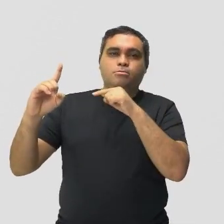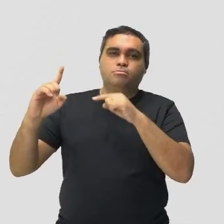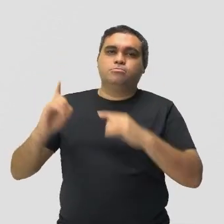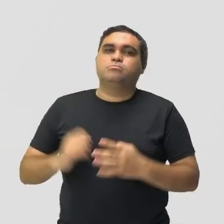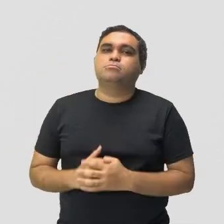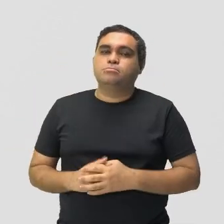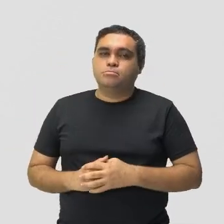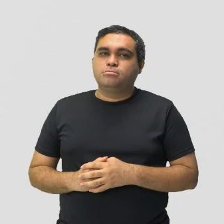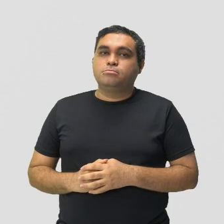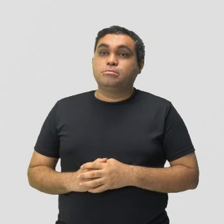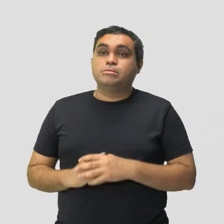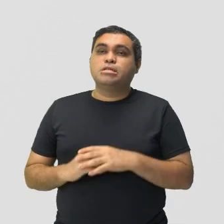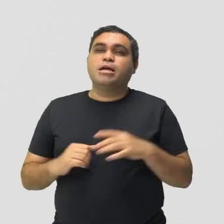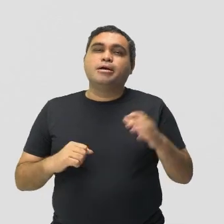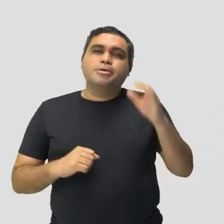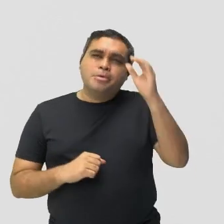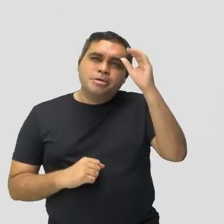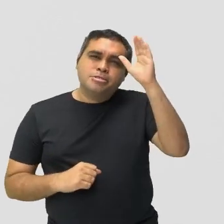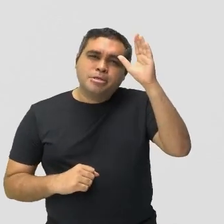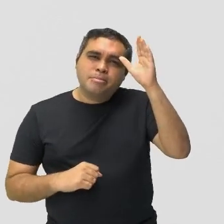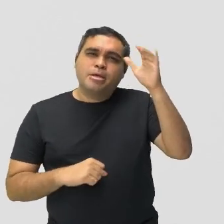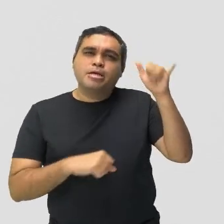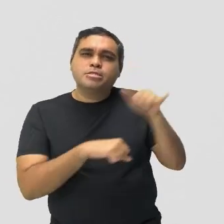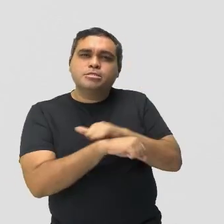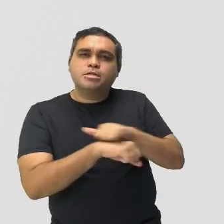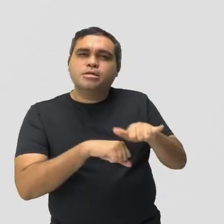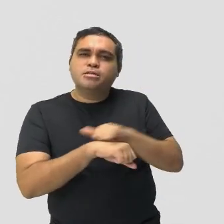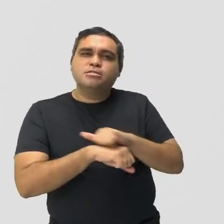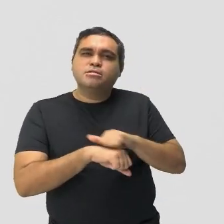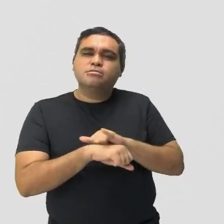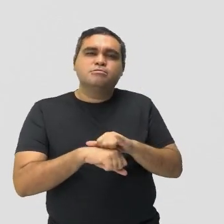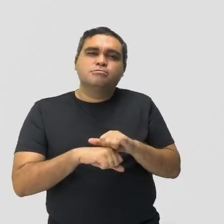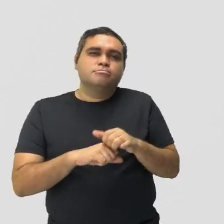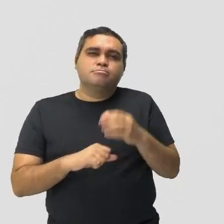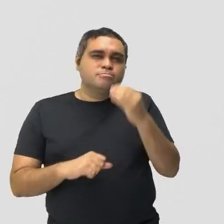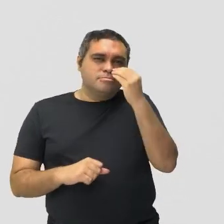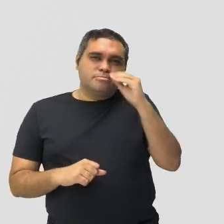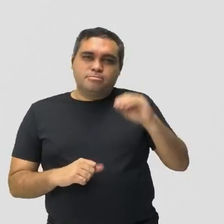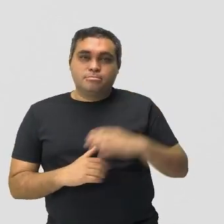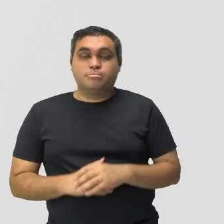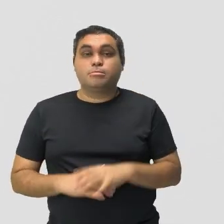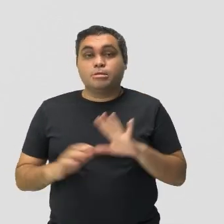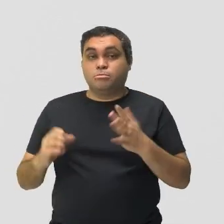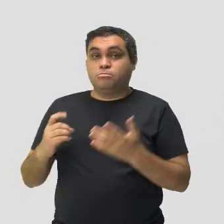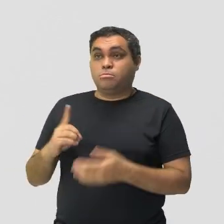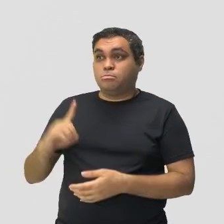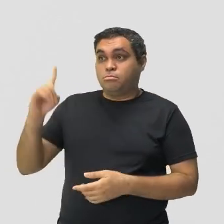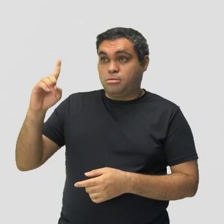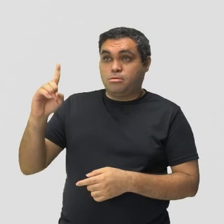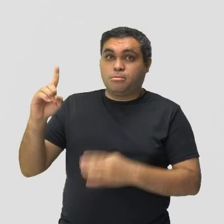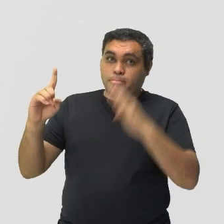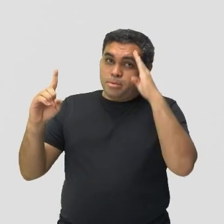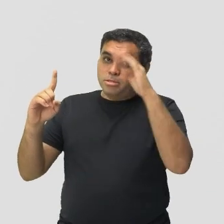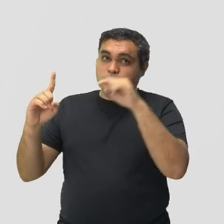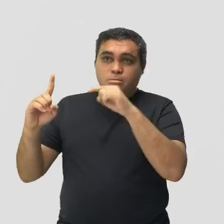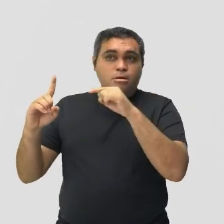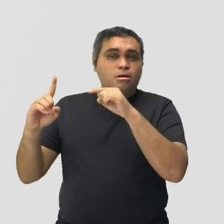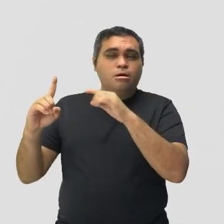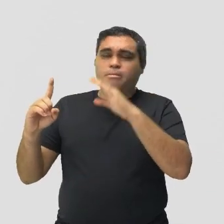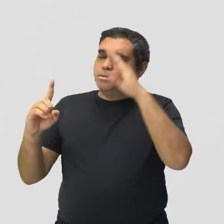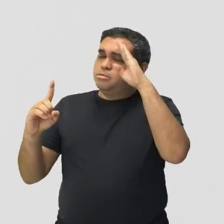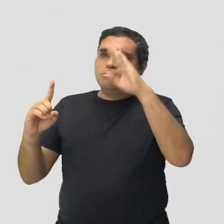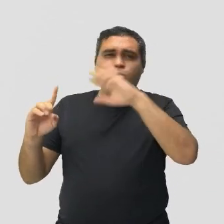conhecimento é vista como imediação dos fatos. Então, é isso. A base estava em Deus, nada existe além de